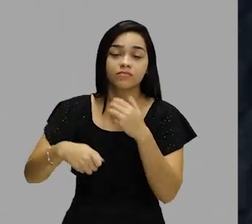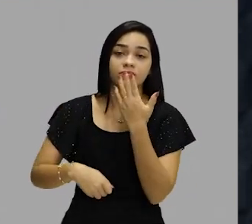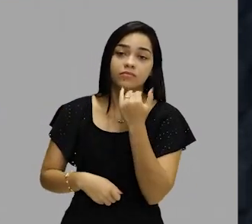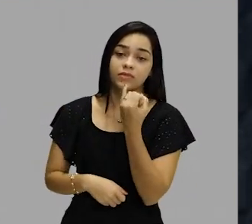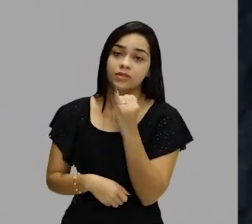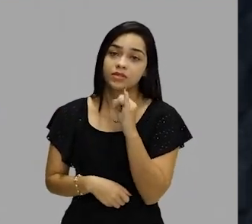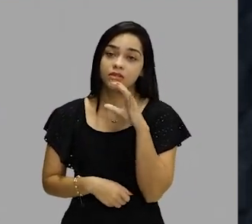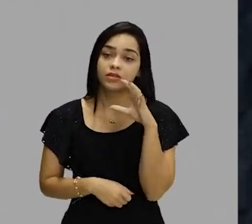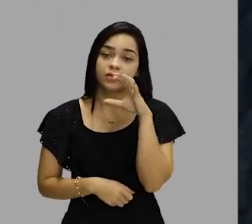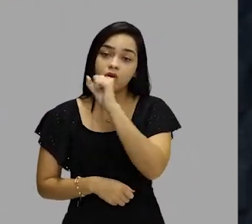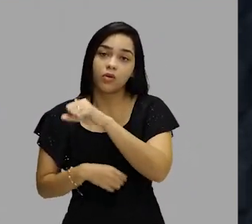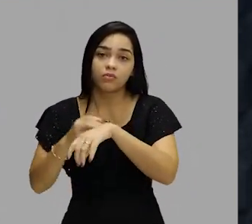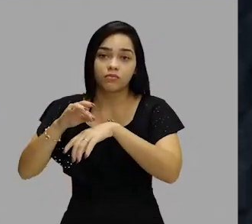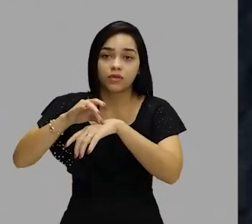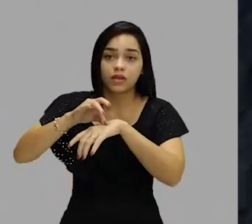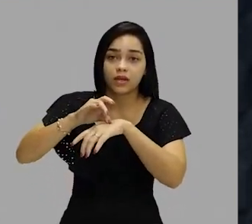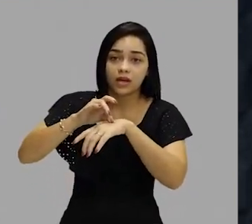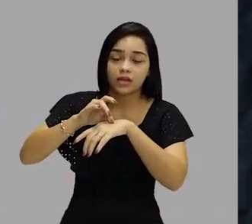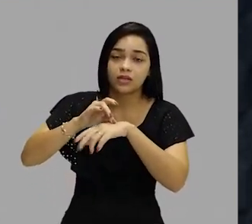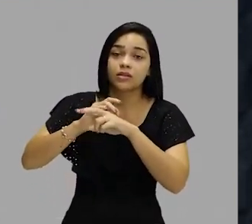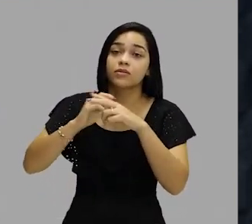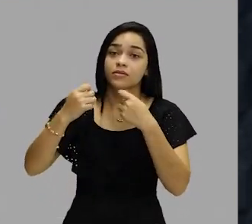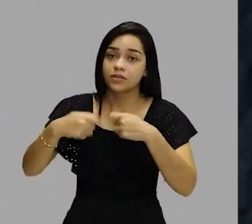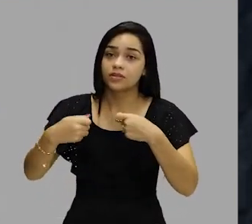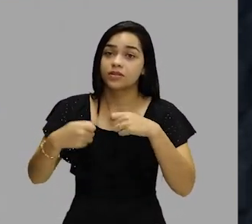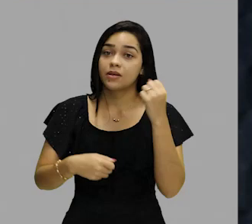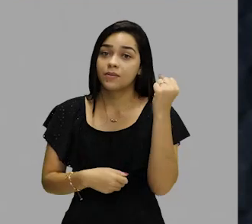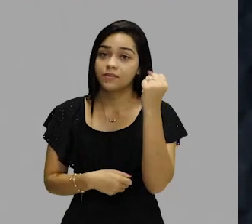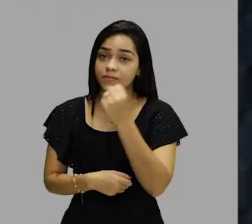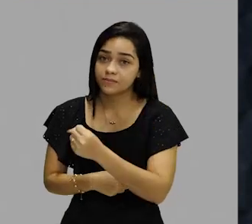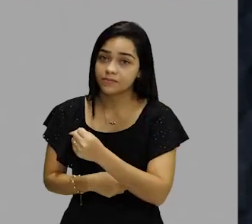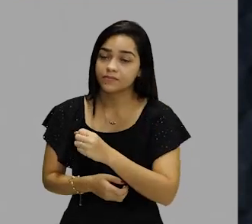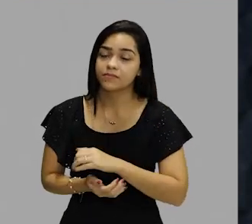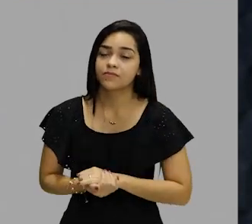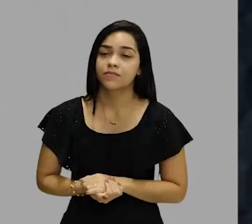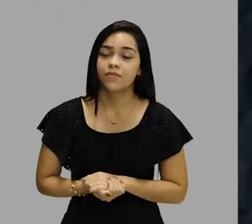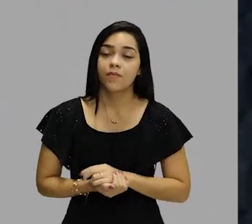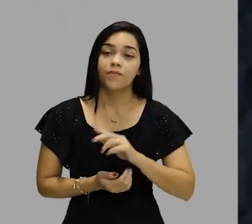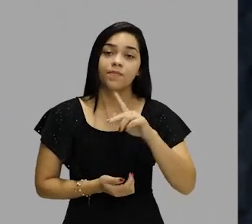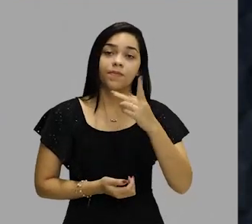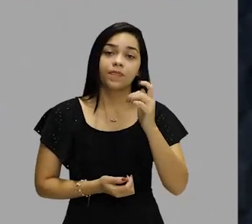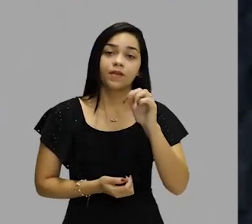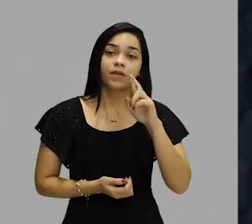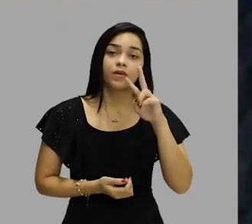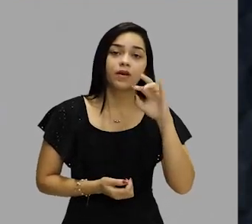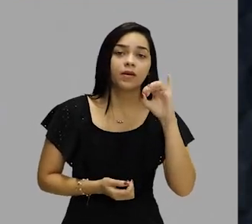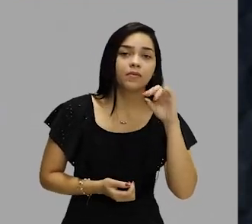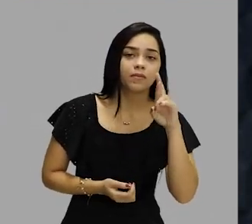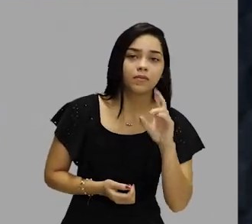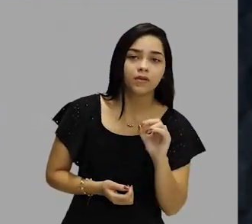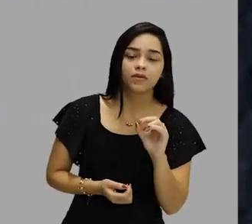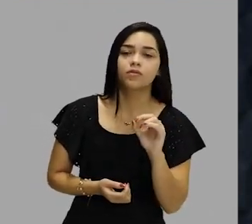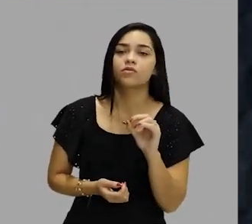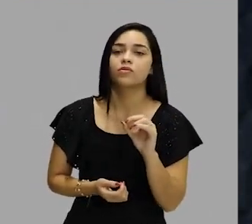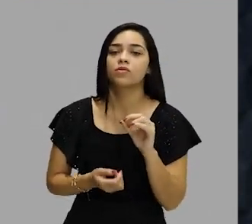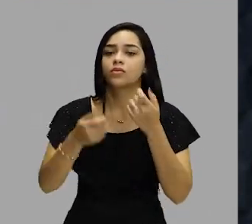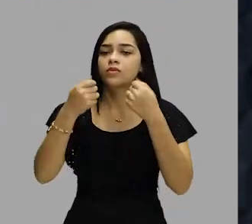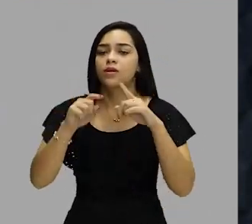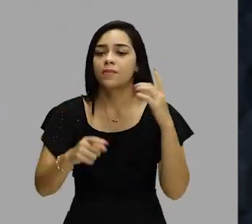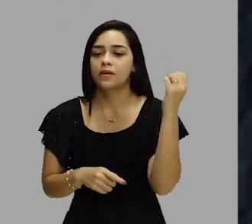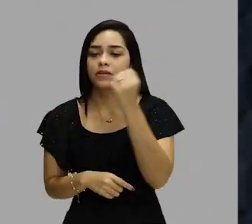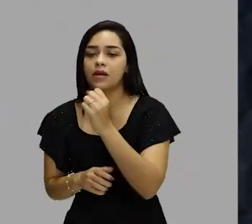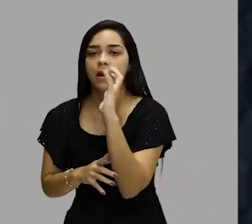Se ele é carnívoro, infelizmente, ele vai ter que matar, né? E o herbívoro, ele também vai ter que matar uma planta que ele